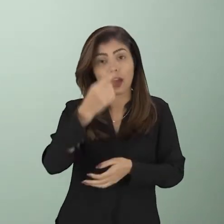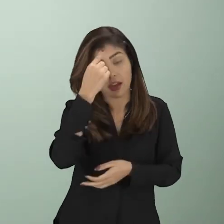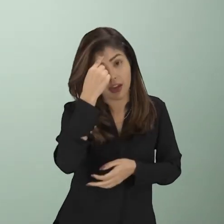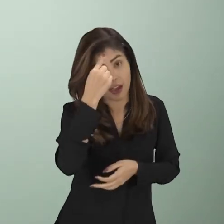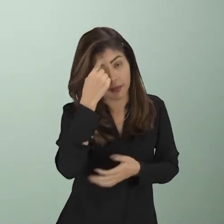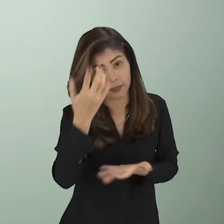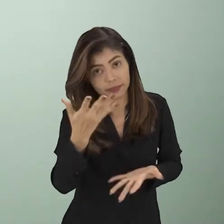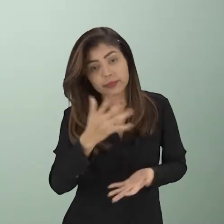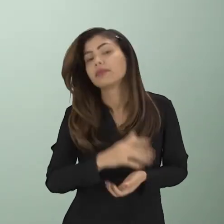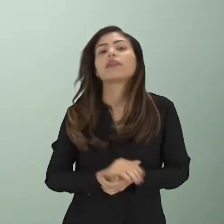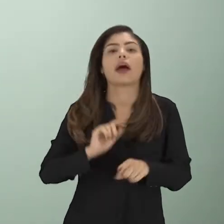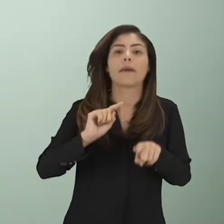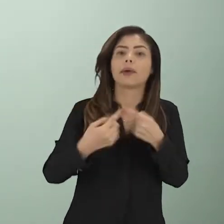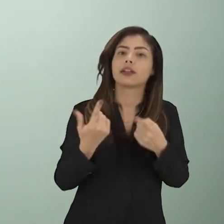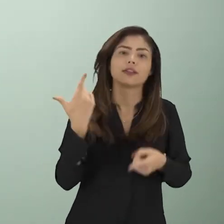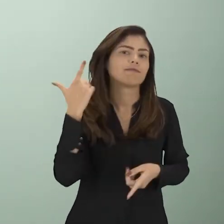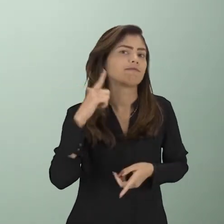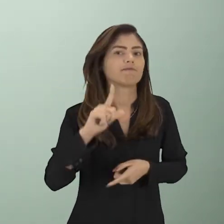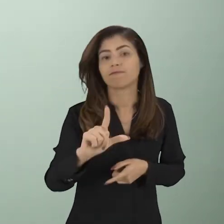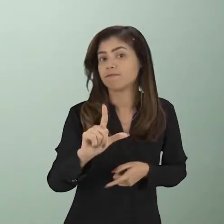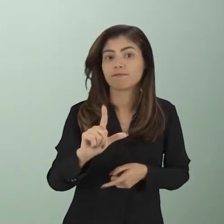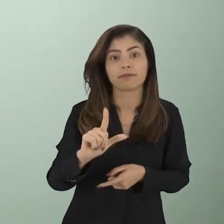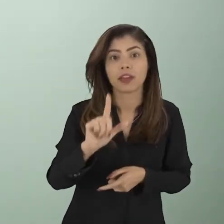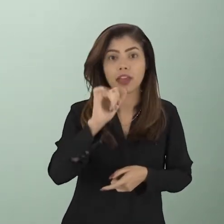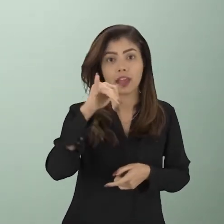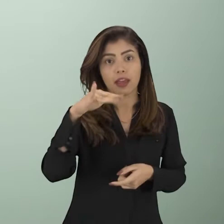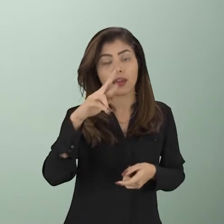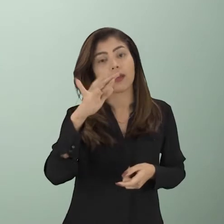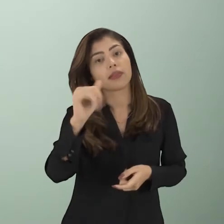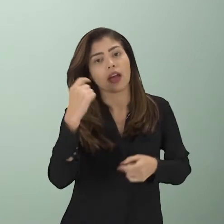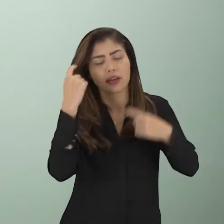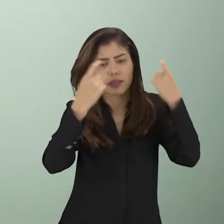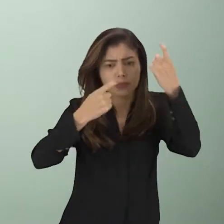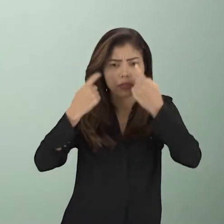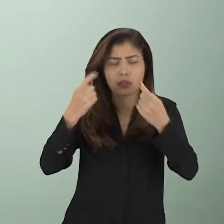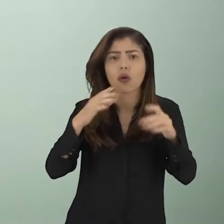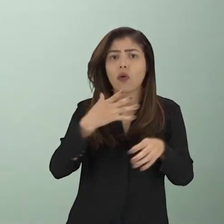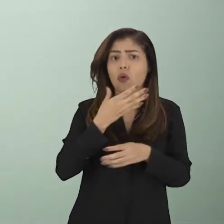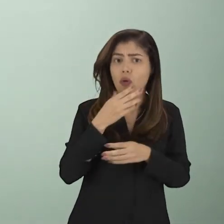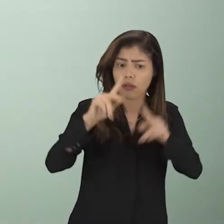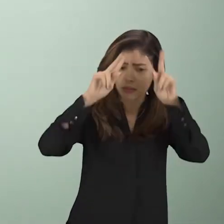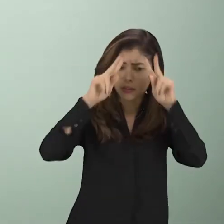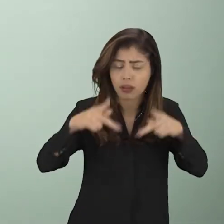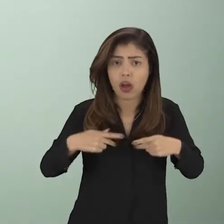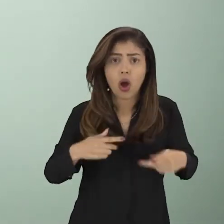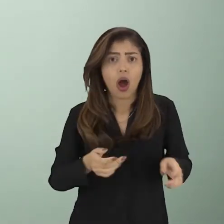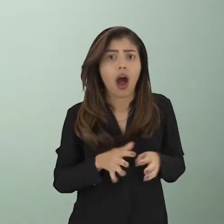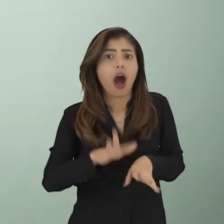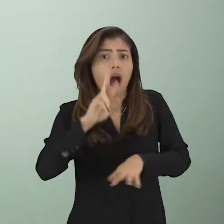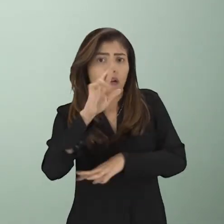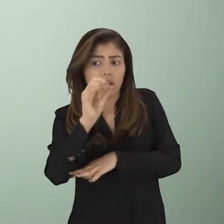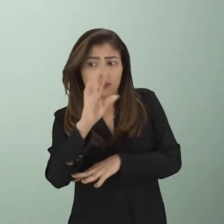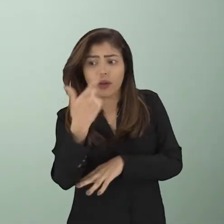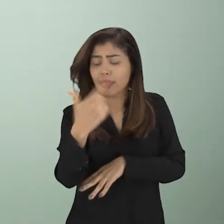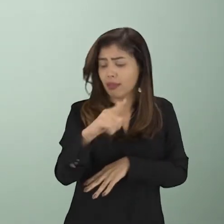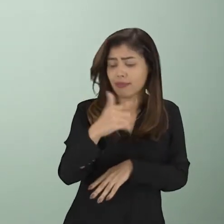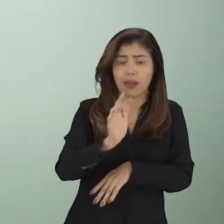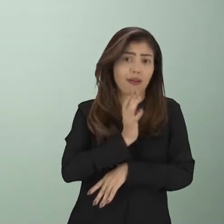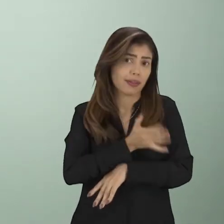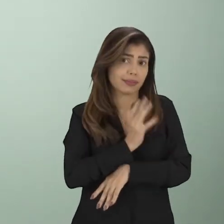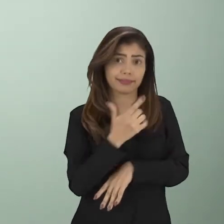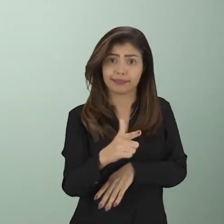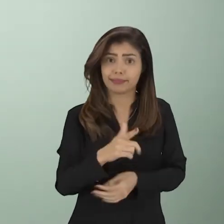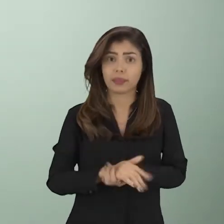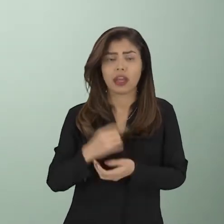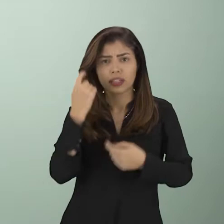funcionamento cerebral, mas ele não conseguiria imitar as expressões humanas. O robô não tem coração. Então, ele não saberia imitar